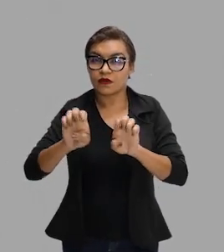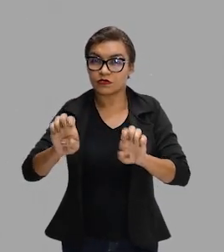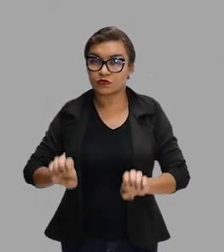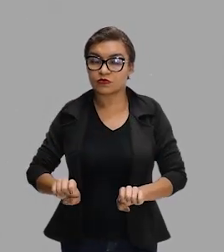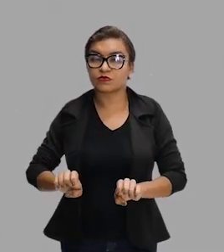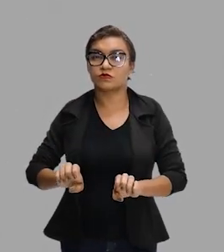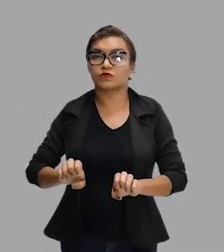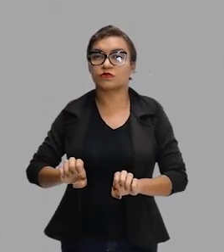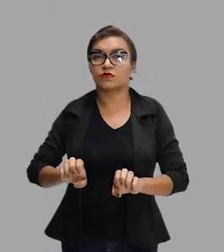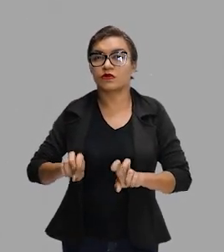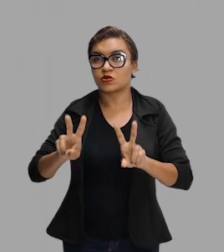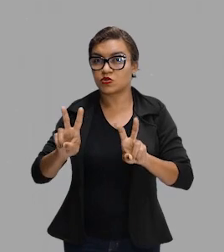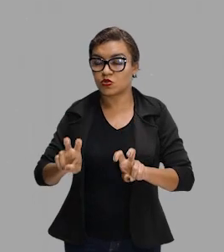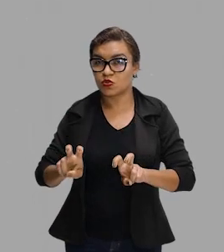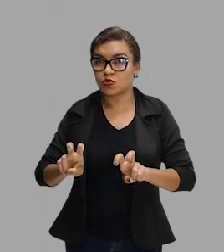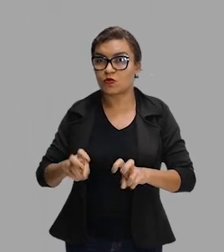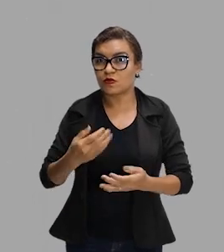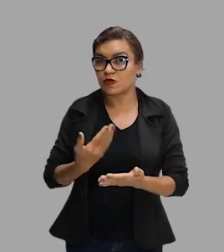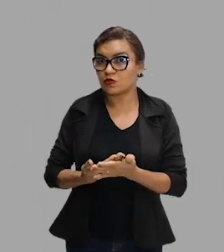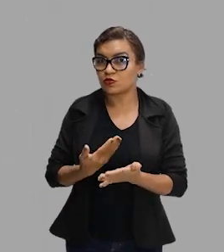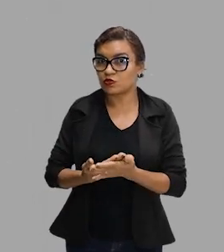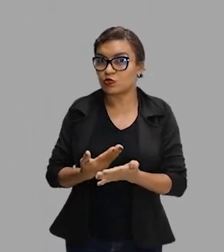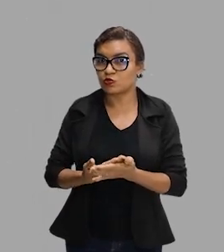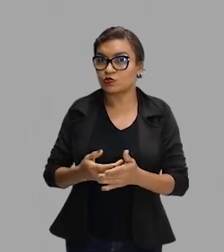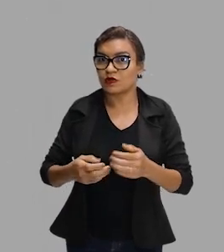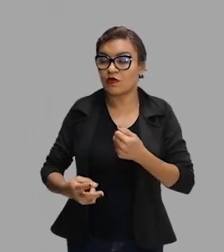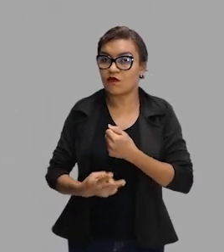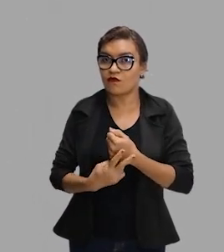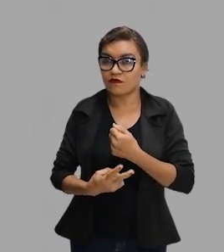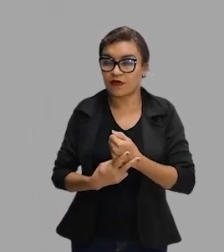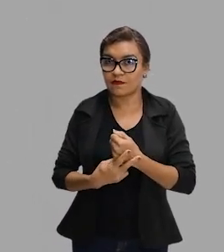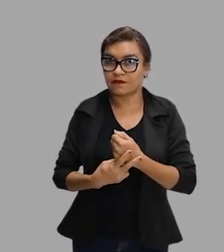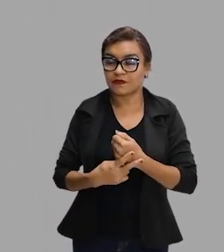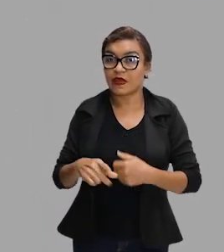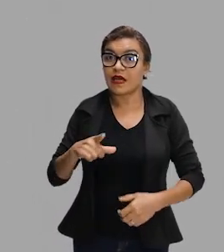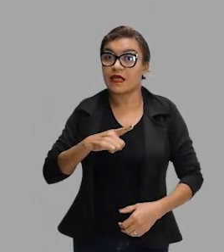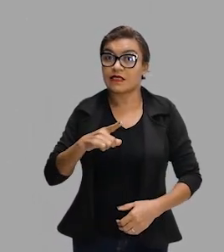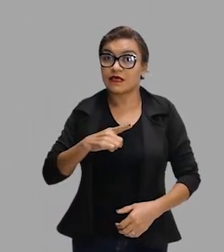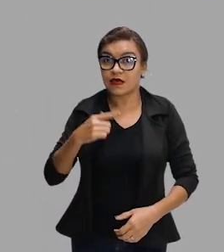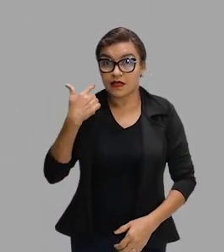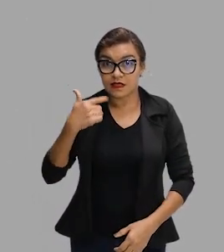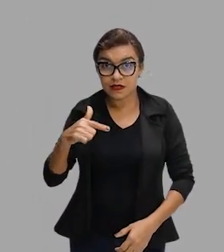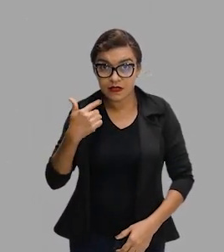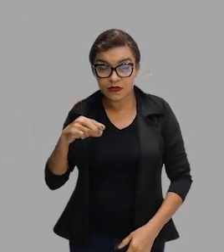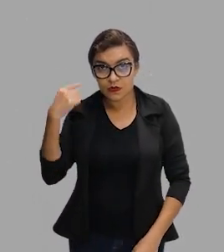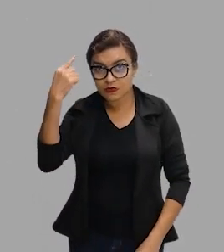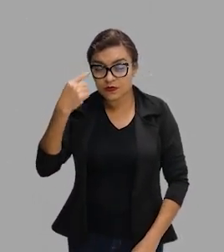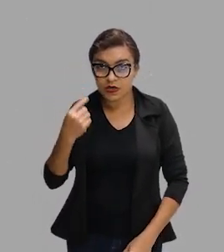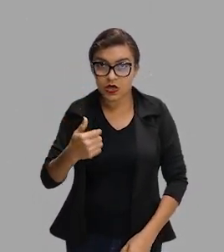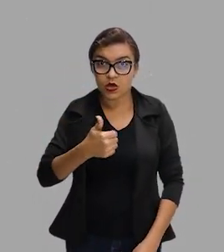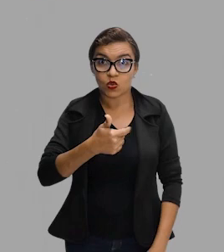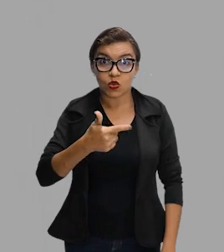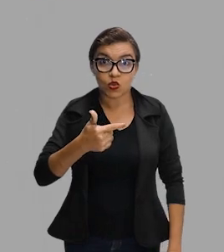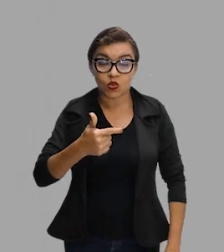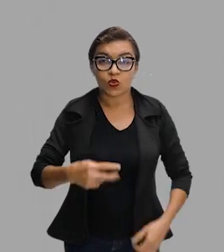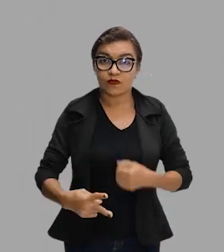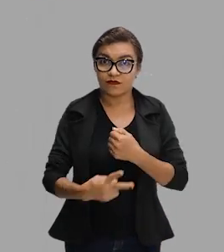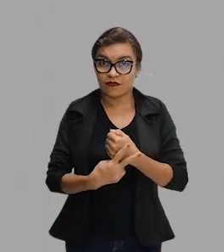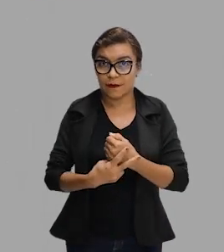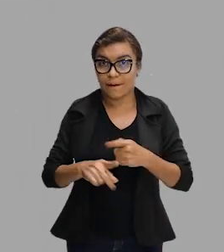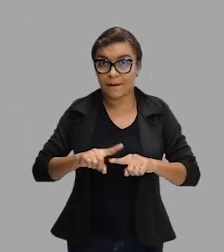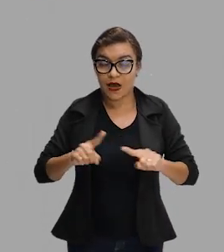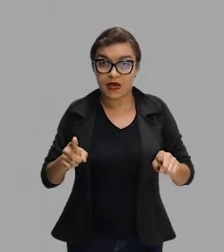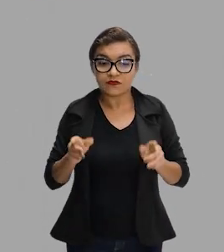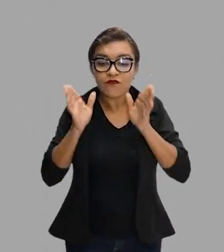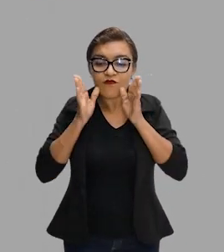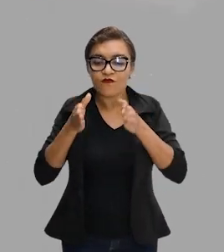de estudo do verbo. Nós temos em espanhol 12 verbos, tá? Mas hoje nós vamos focar